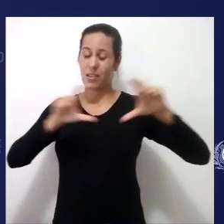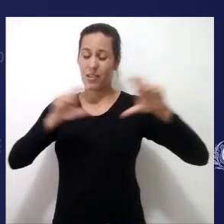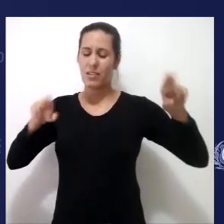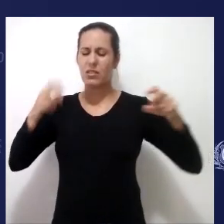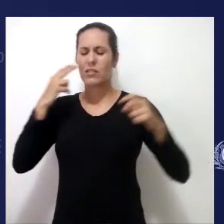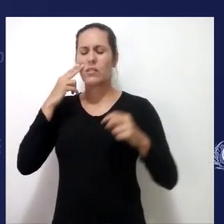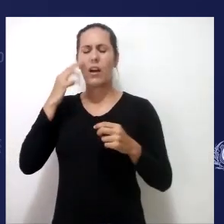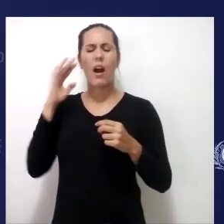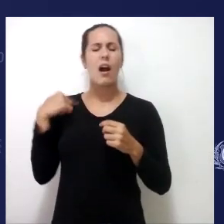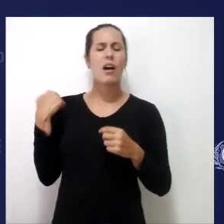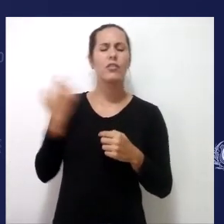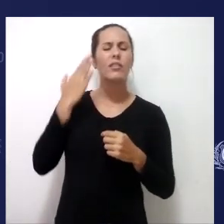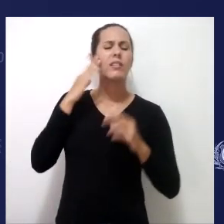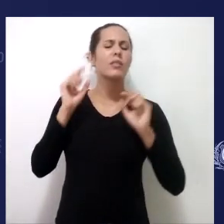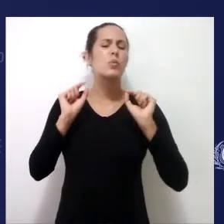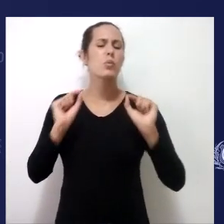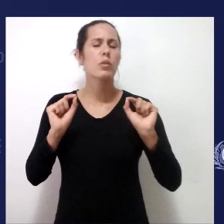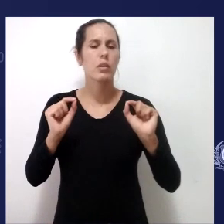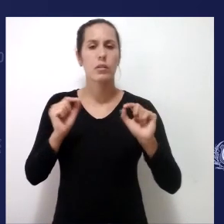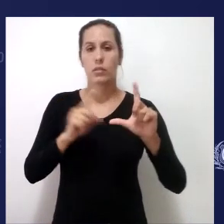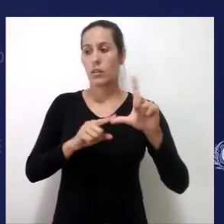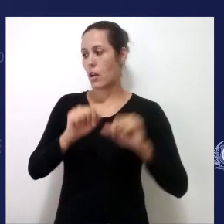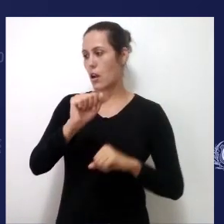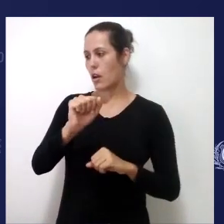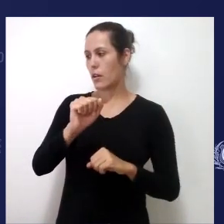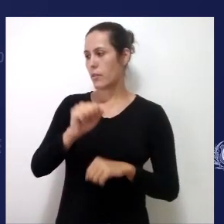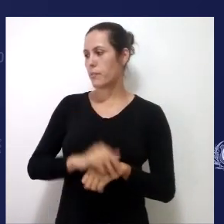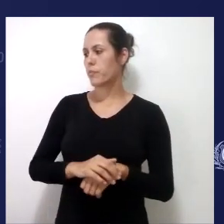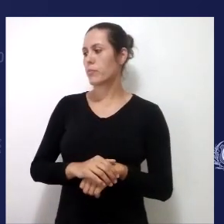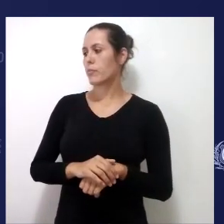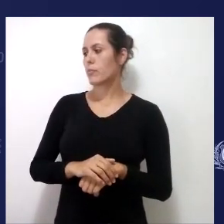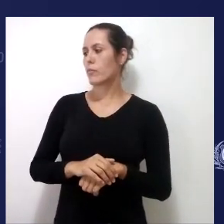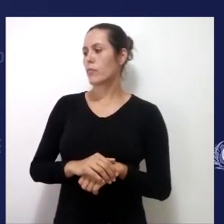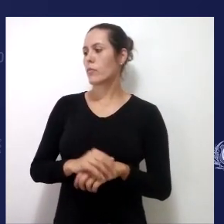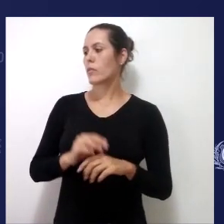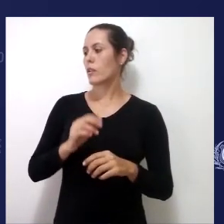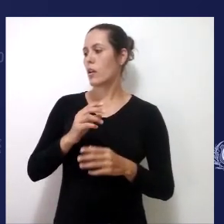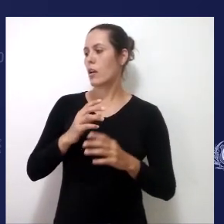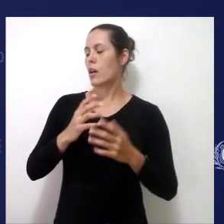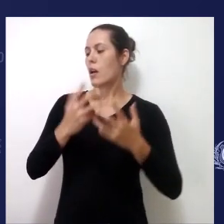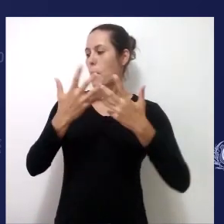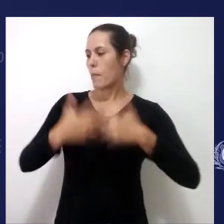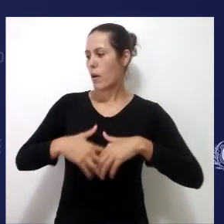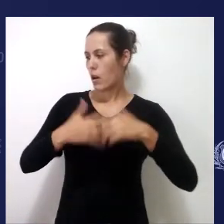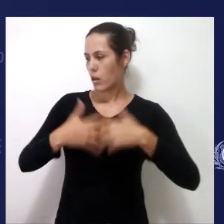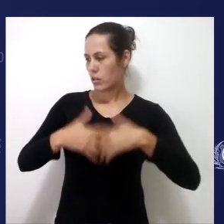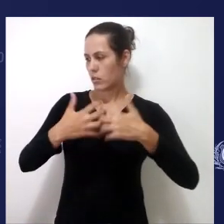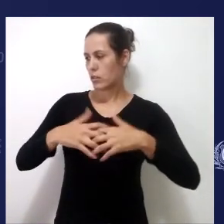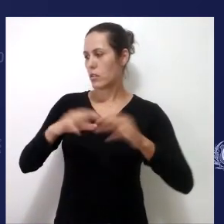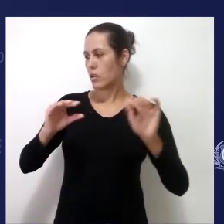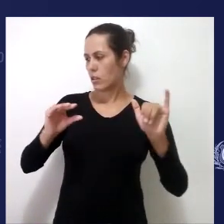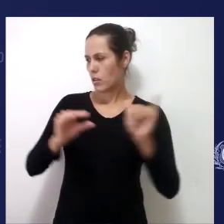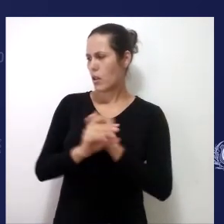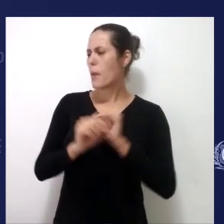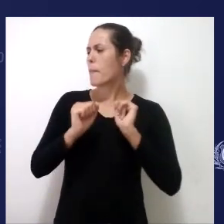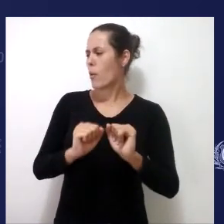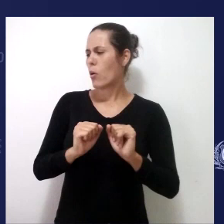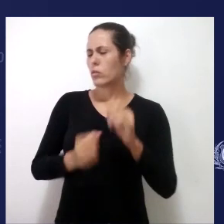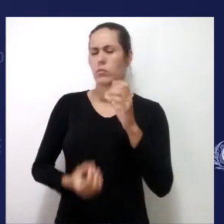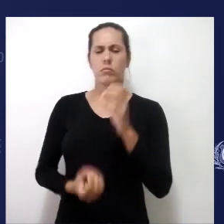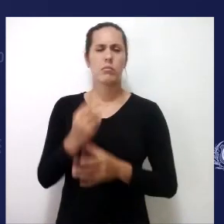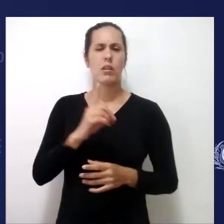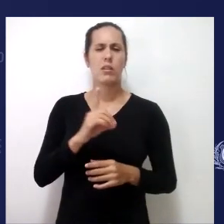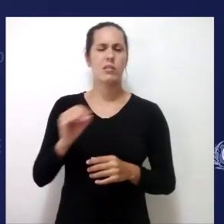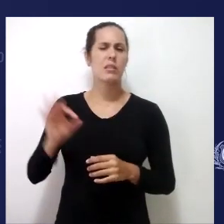a concluir que, alternativa A, sempre se pode construir máquinas térmicas, cujo rendimento